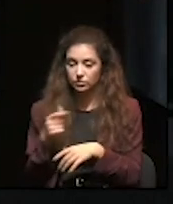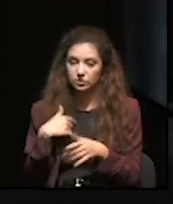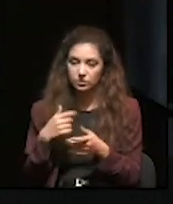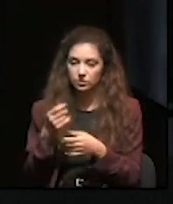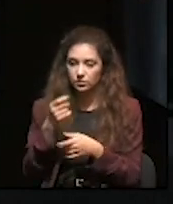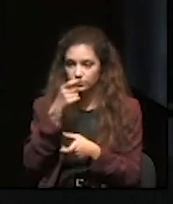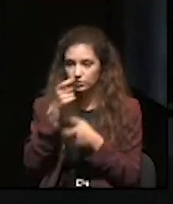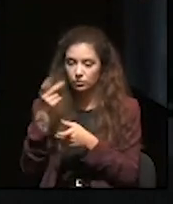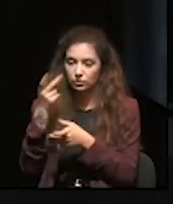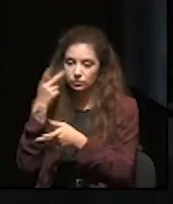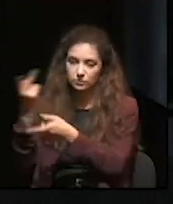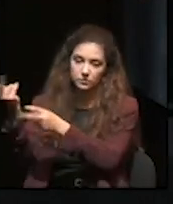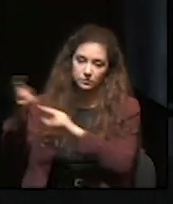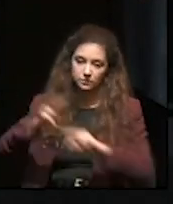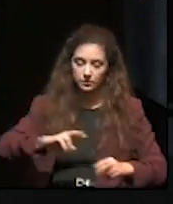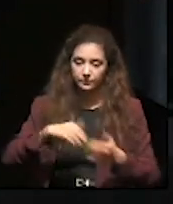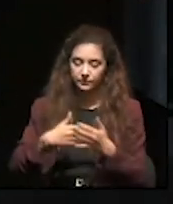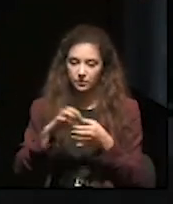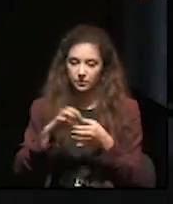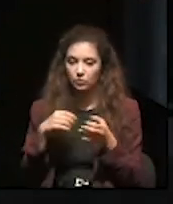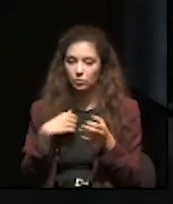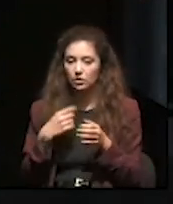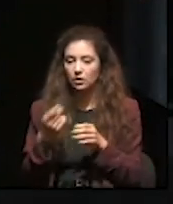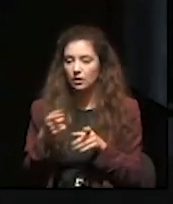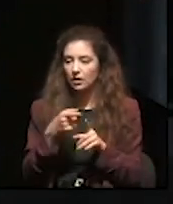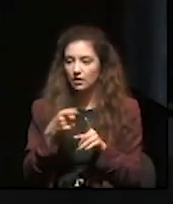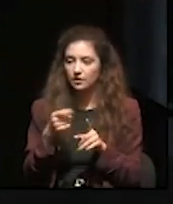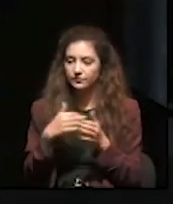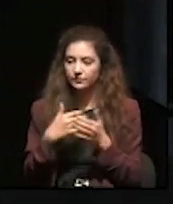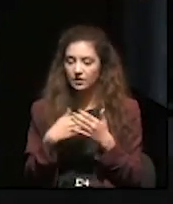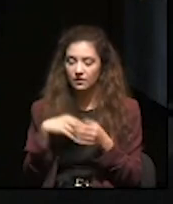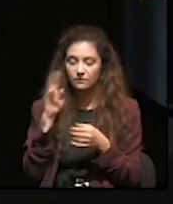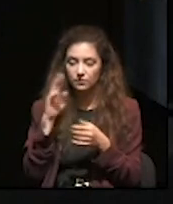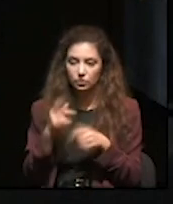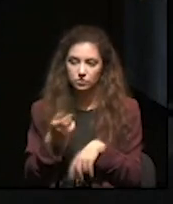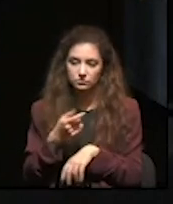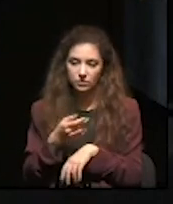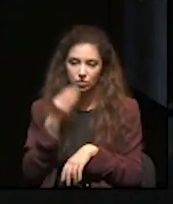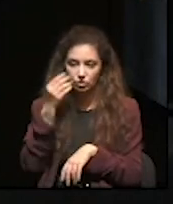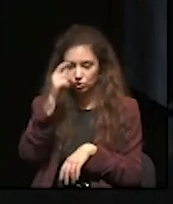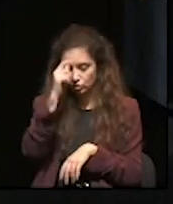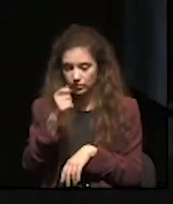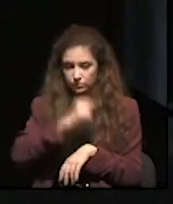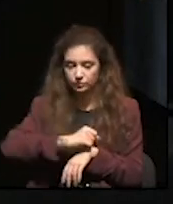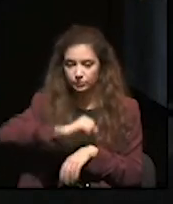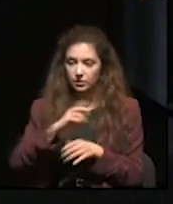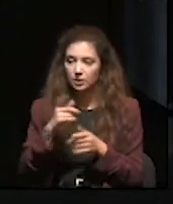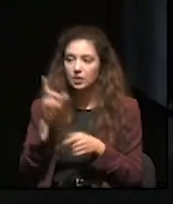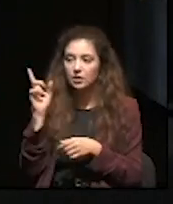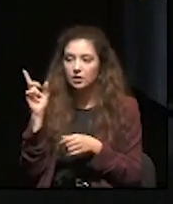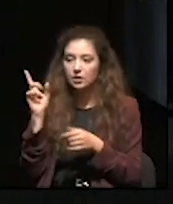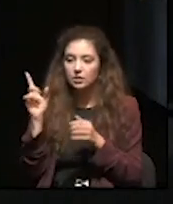nos tempos da ditadura e atualmente, este vídeo é de um profundo desrespeito pelos nossos valores e pela nossa diáspora. Lisboa,